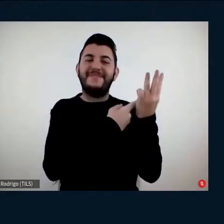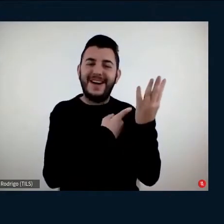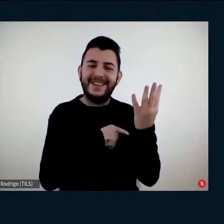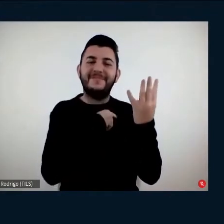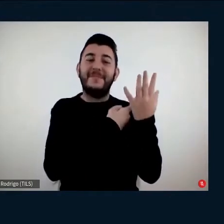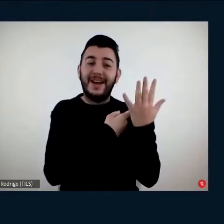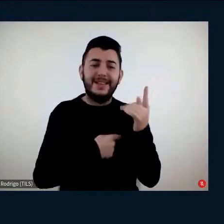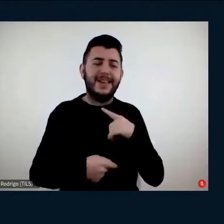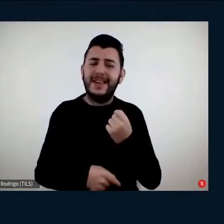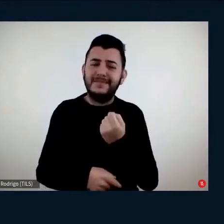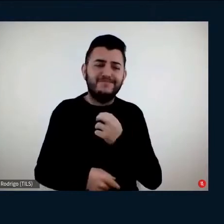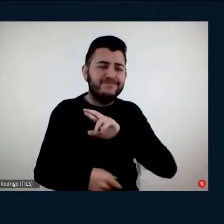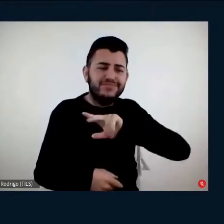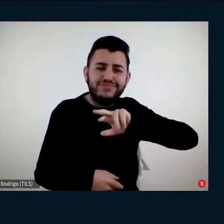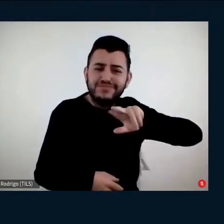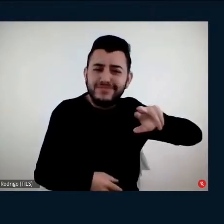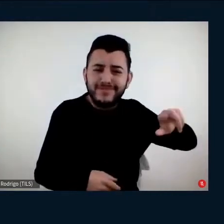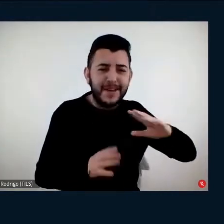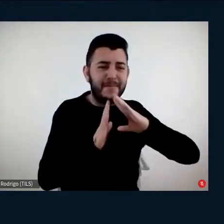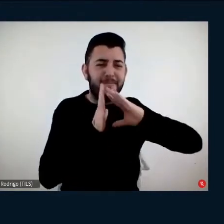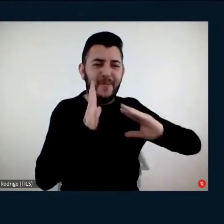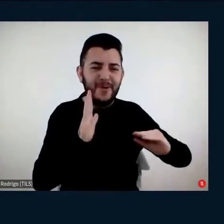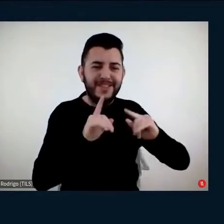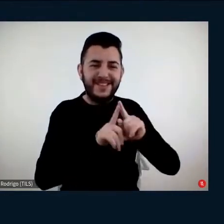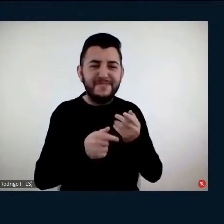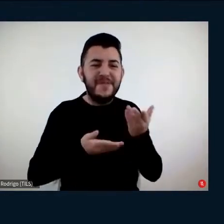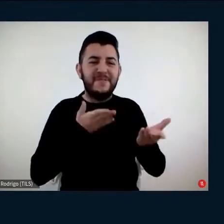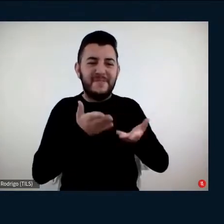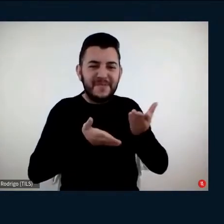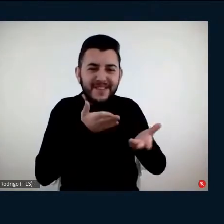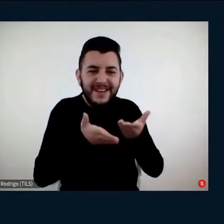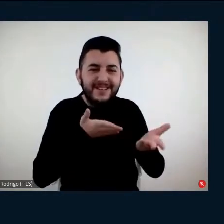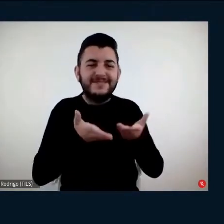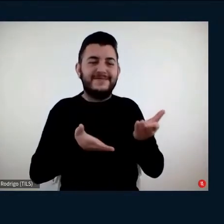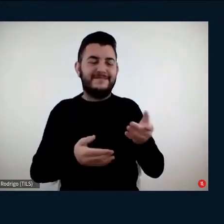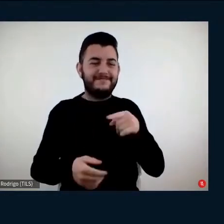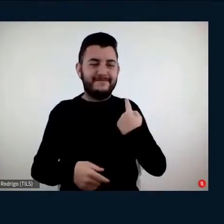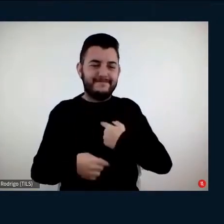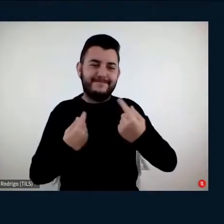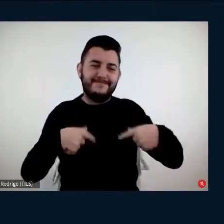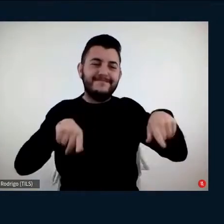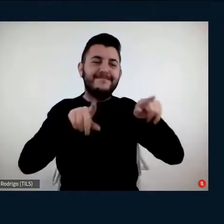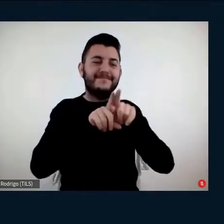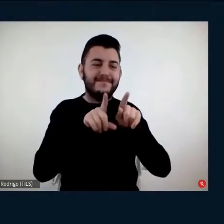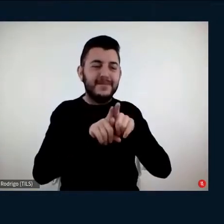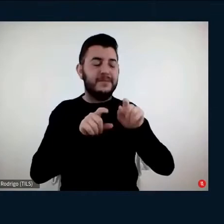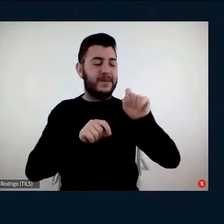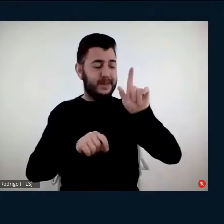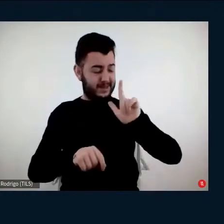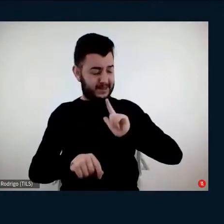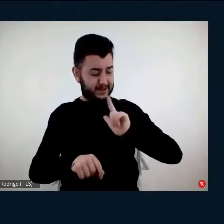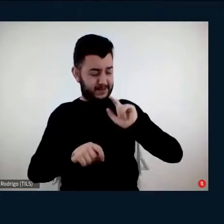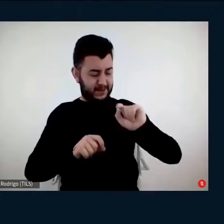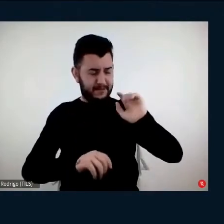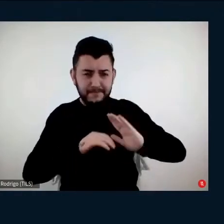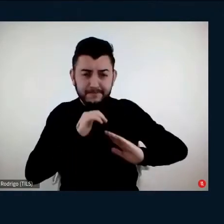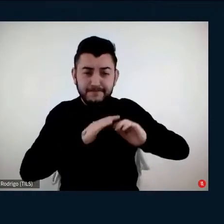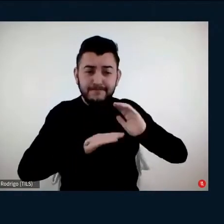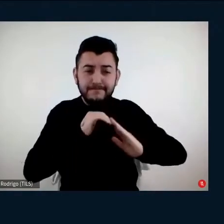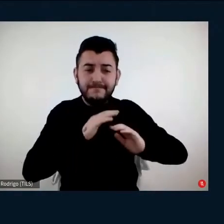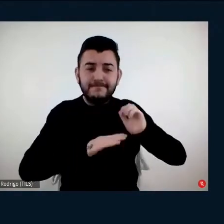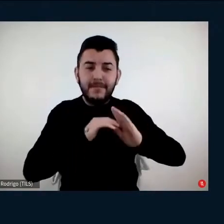outras abordagens, e talvez a gente precise aplicar, verificar, estudar, para ver qual delas